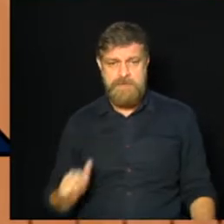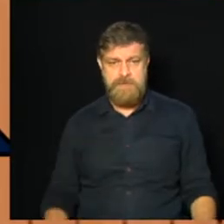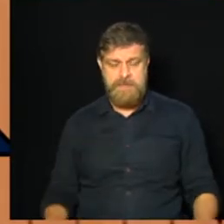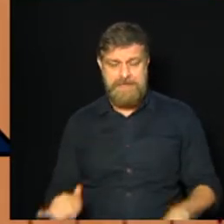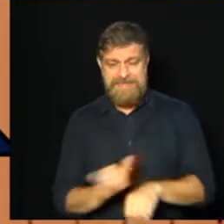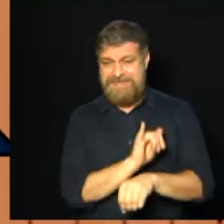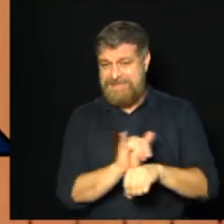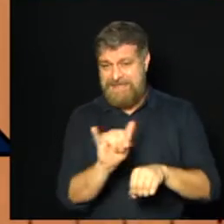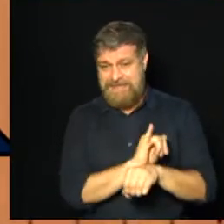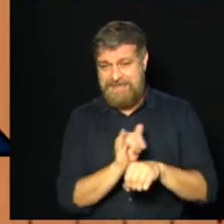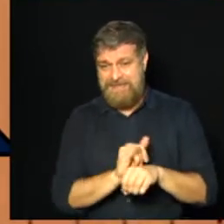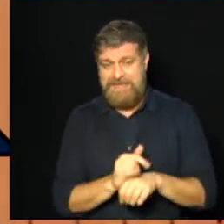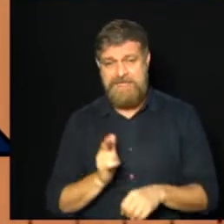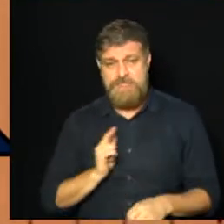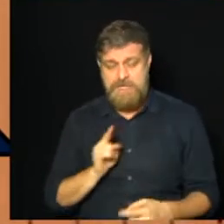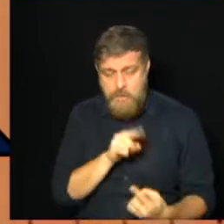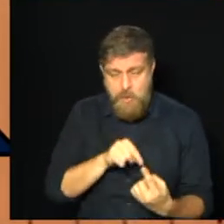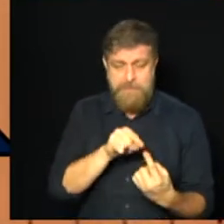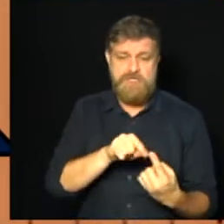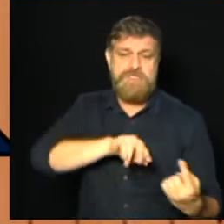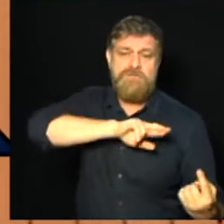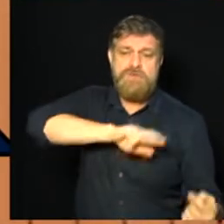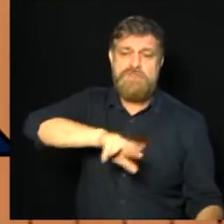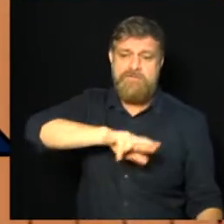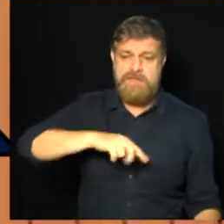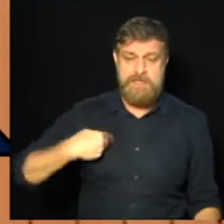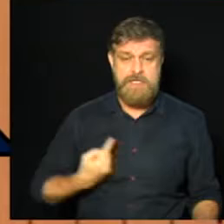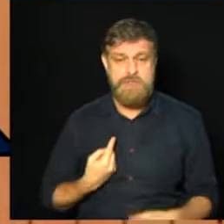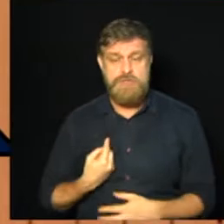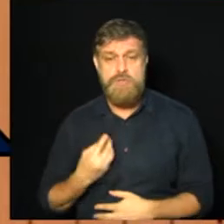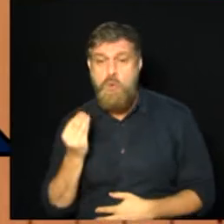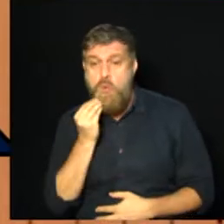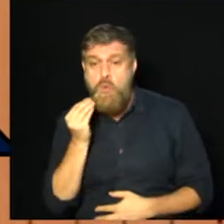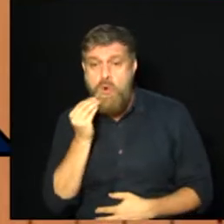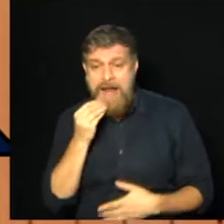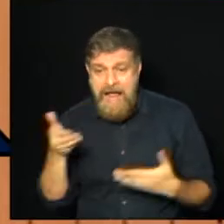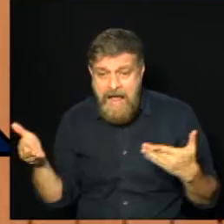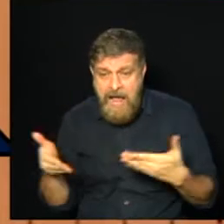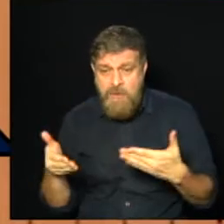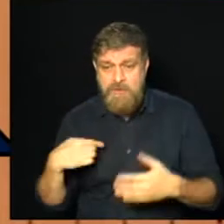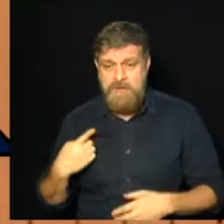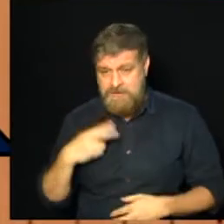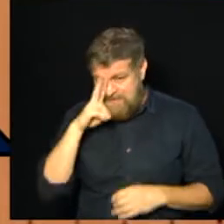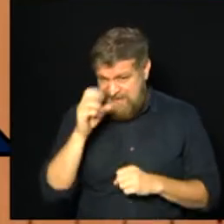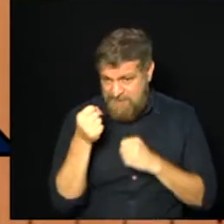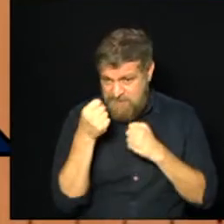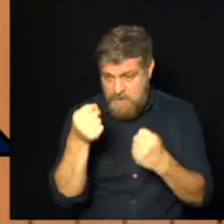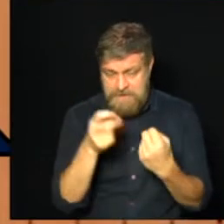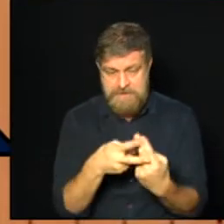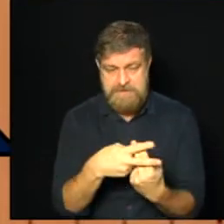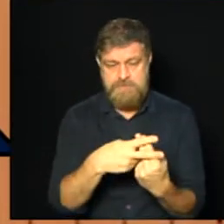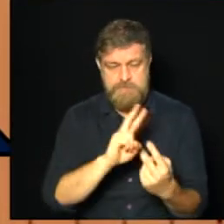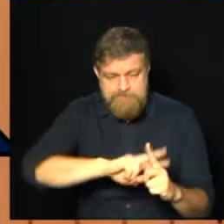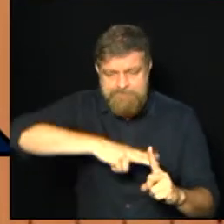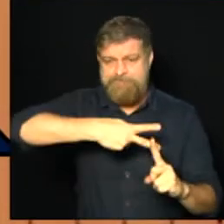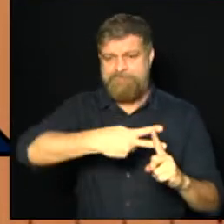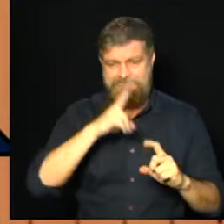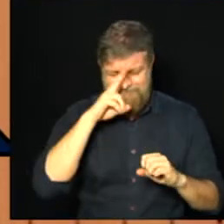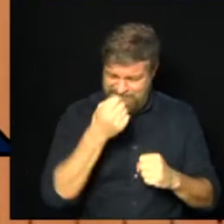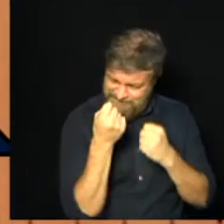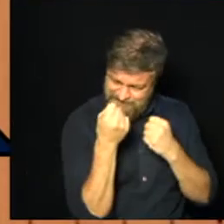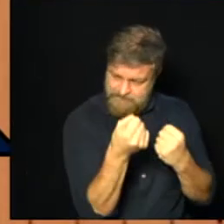procedimentos e processos diferentes. A gente tem a oportunidade agora, doutor Sérgio, de fortalecimento do SUS. Essa é